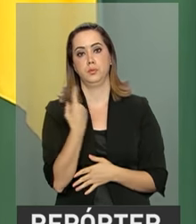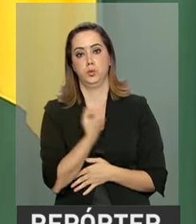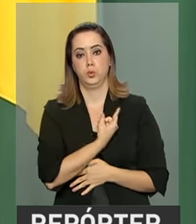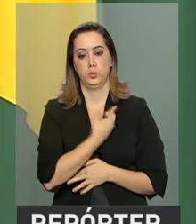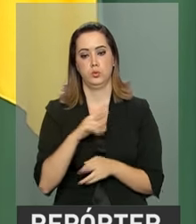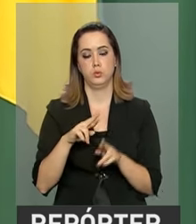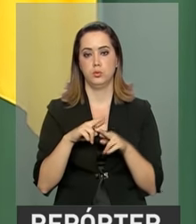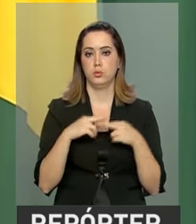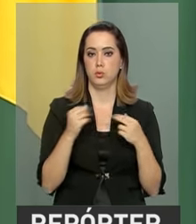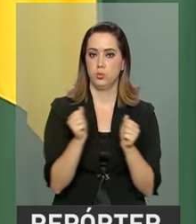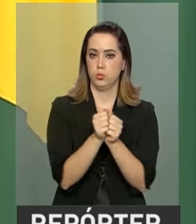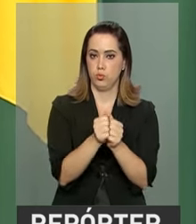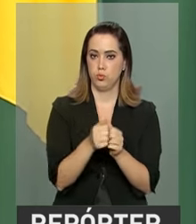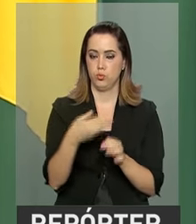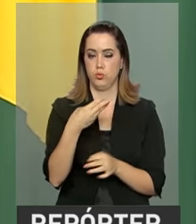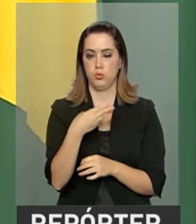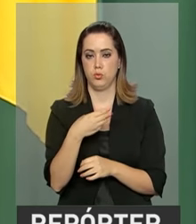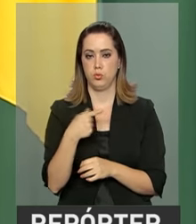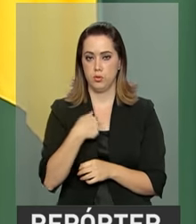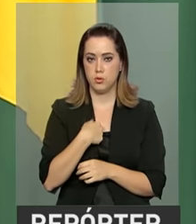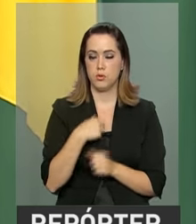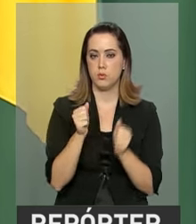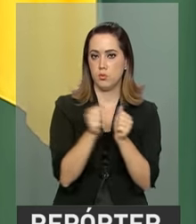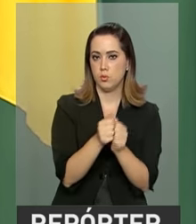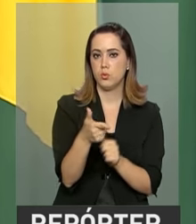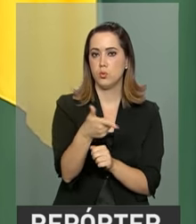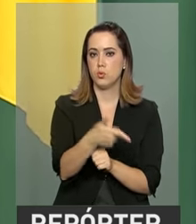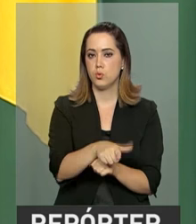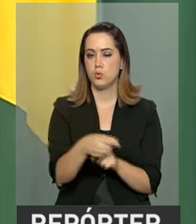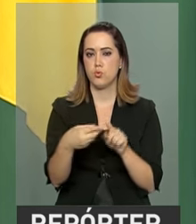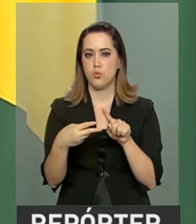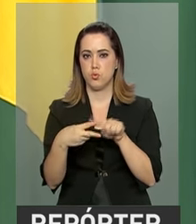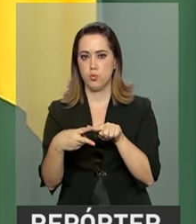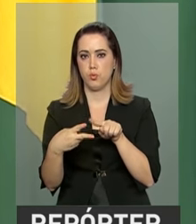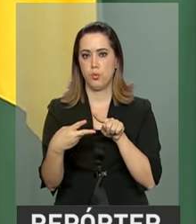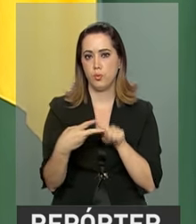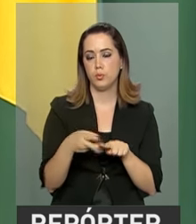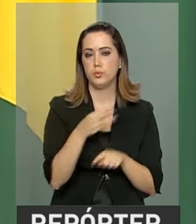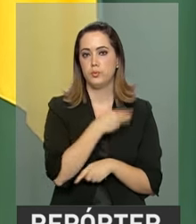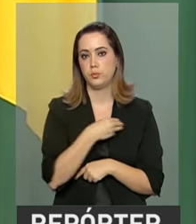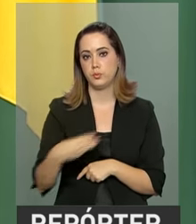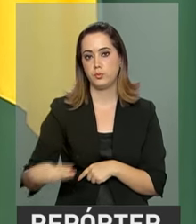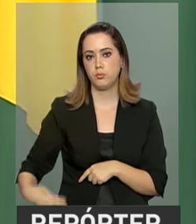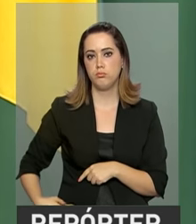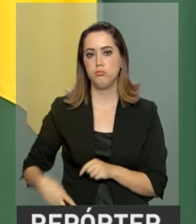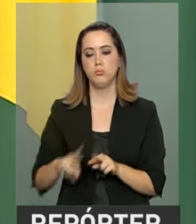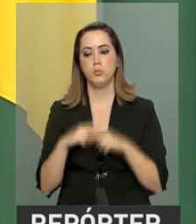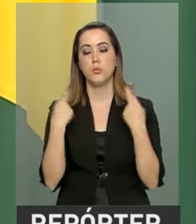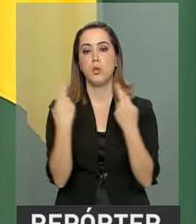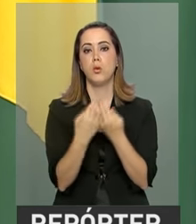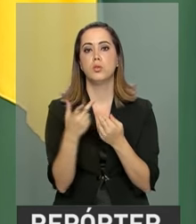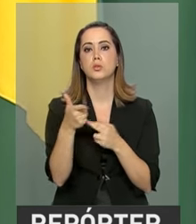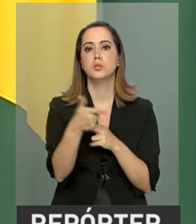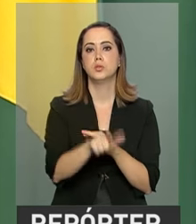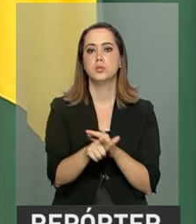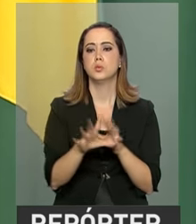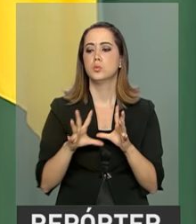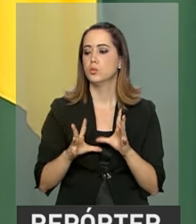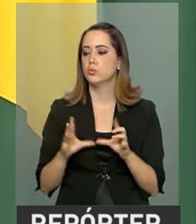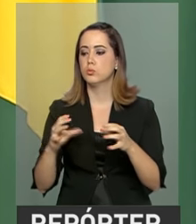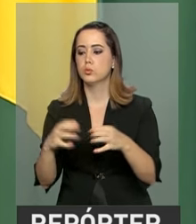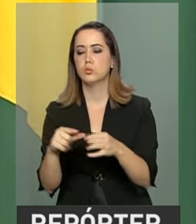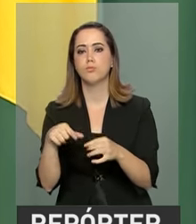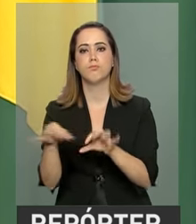ministro Meirelles, o ministro Padilha, que nos reunimos com o relator, com o revisor, com todos os integrantes da